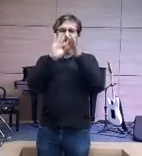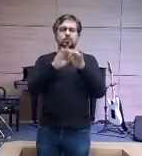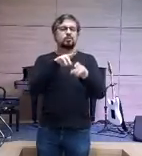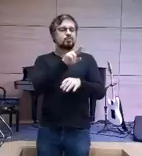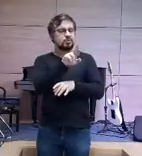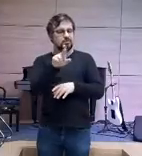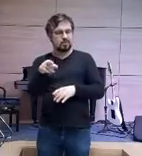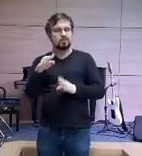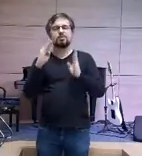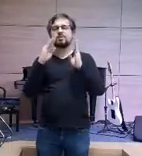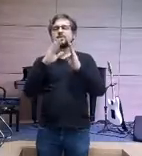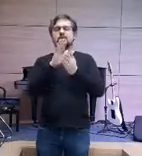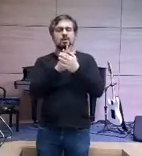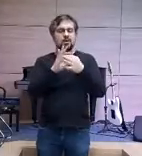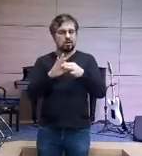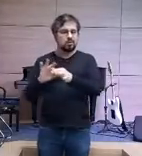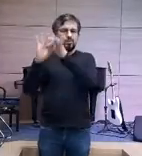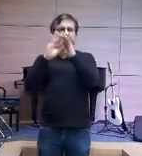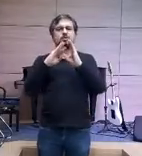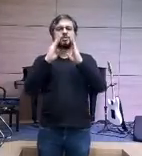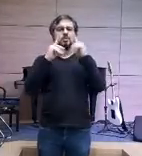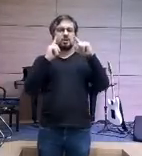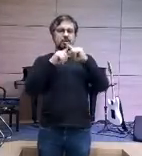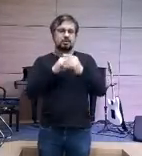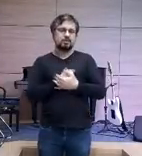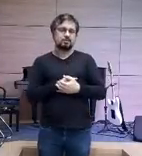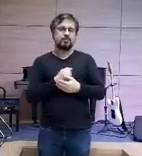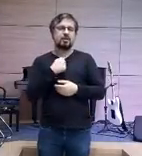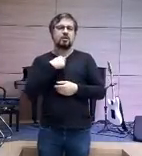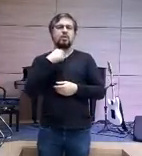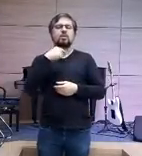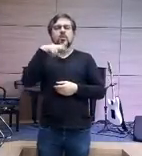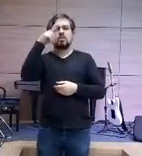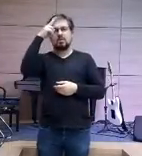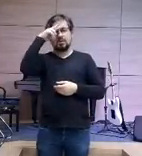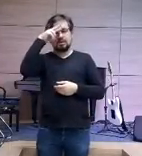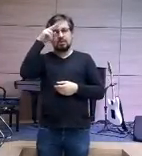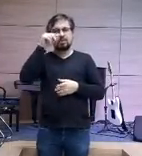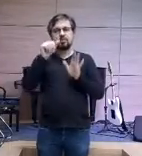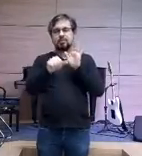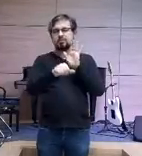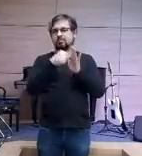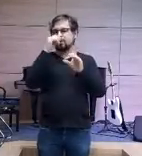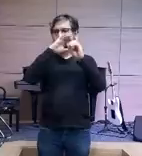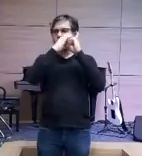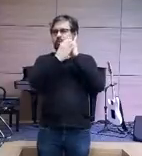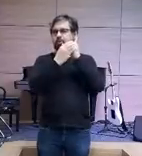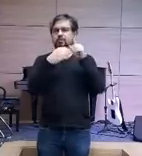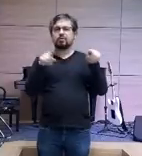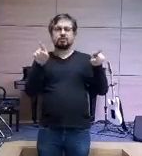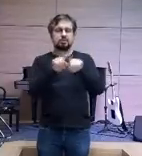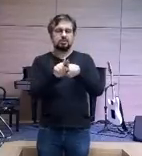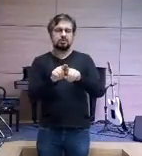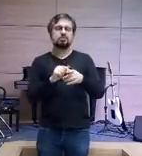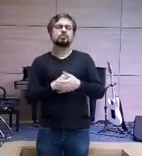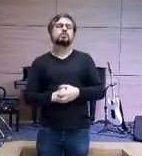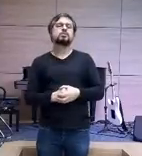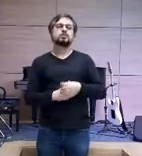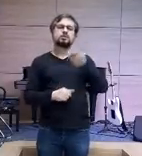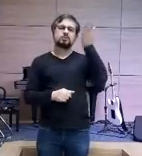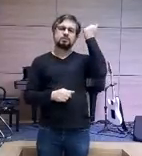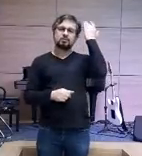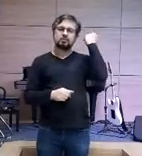como igreja e eu lembro da primeira palavra que passou Rafael quando foi o primeiro culto que voltou após aquele período